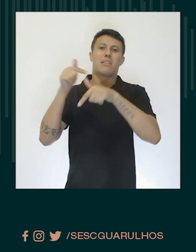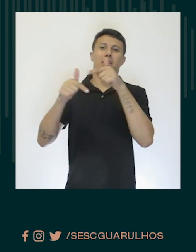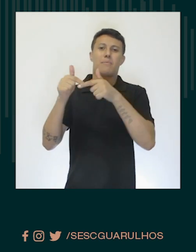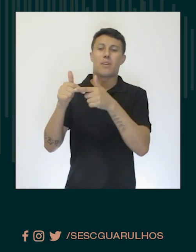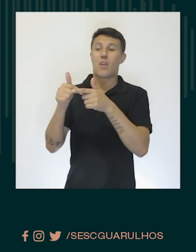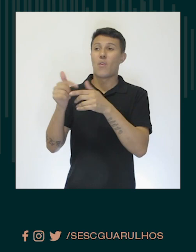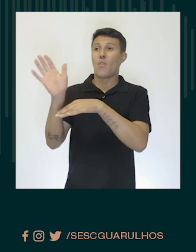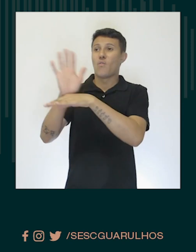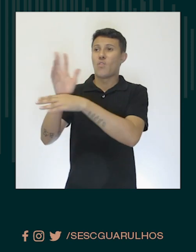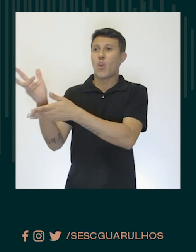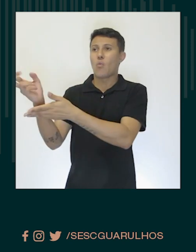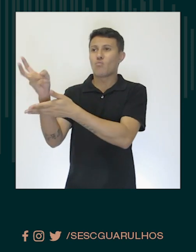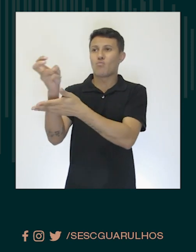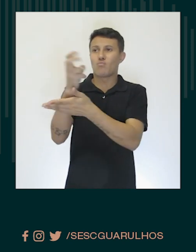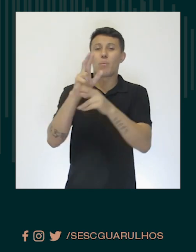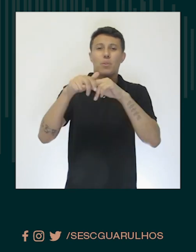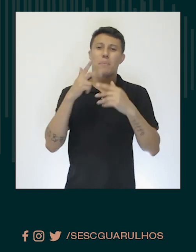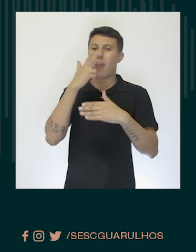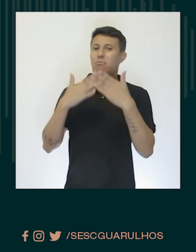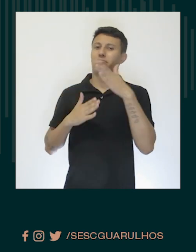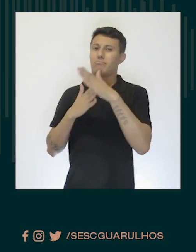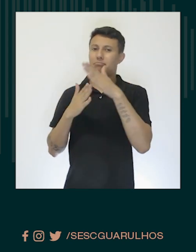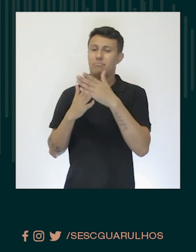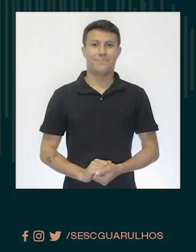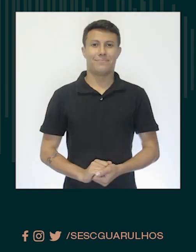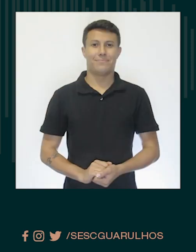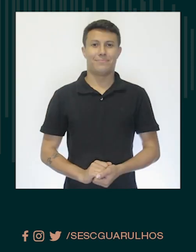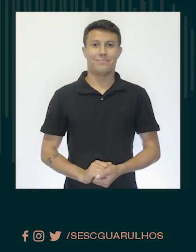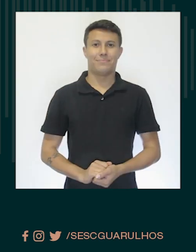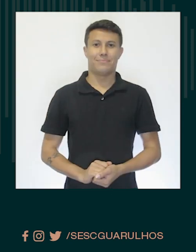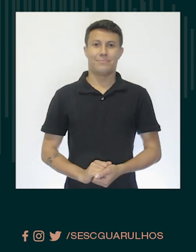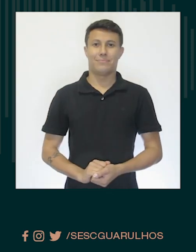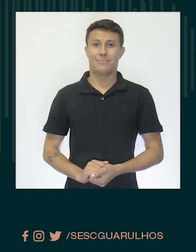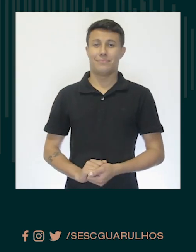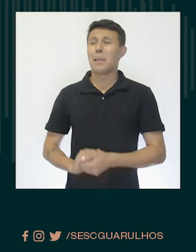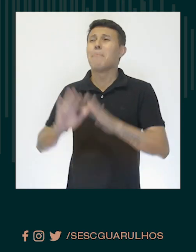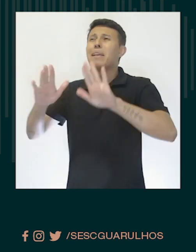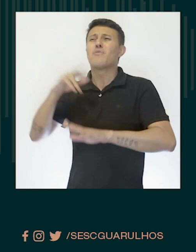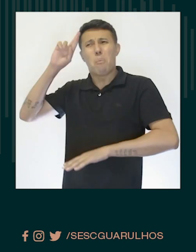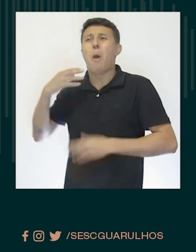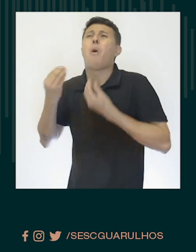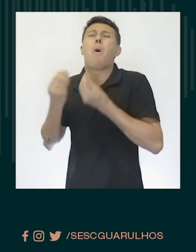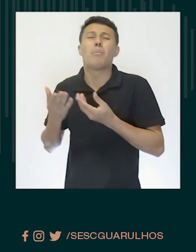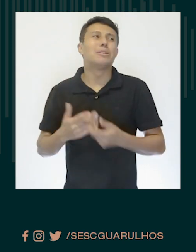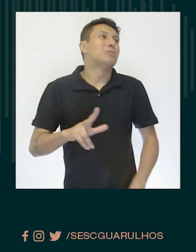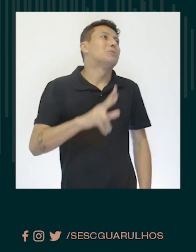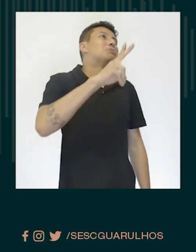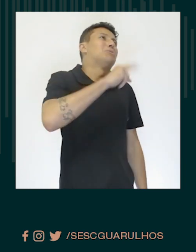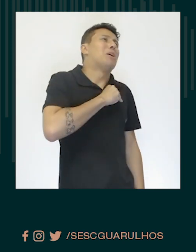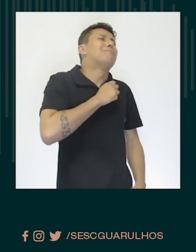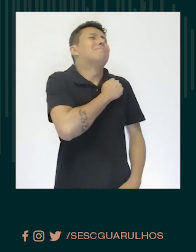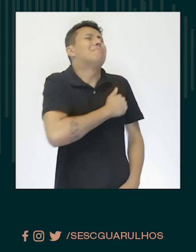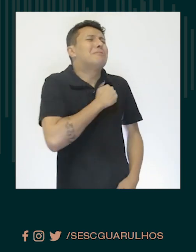A gente realmente fica muito limitado. Como é que é para você, Moa? Nossa! Eu sinto falta da